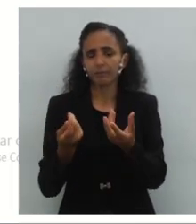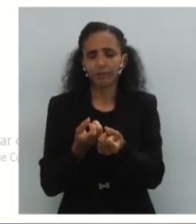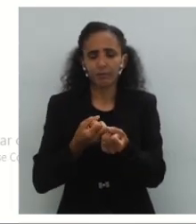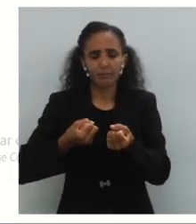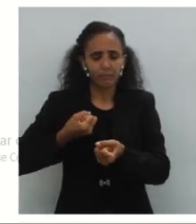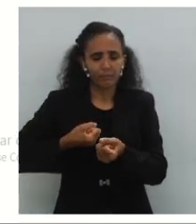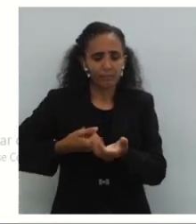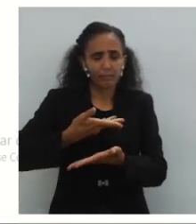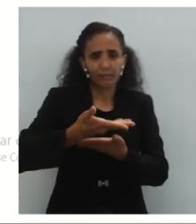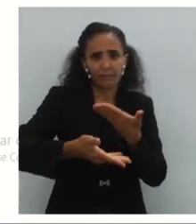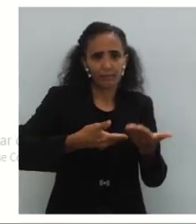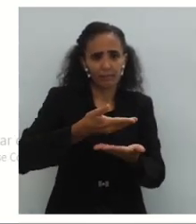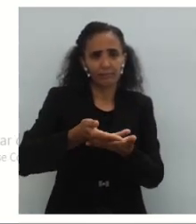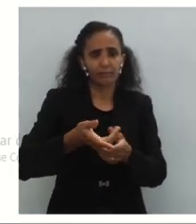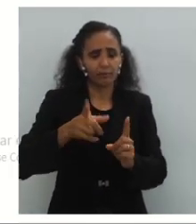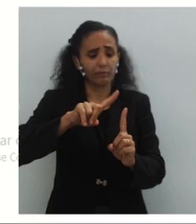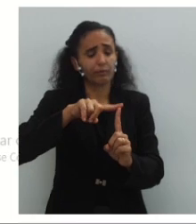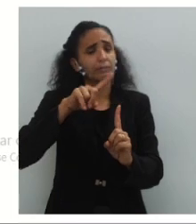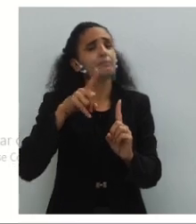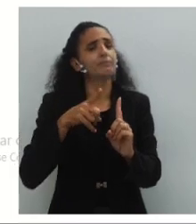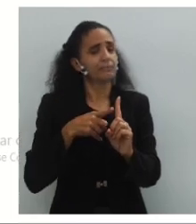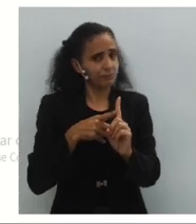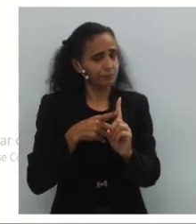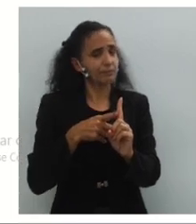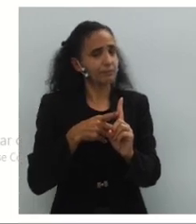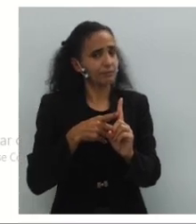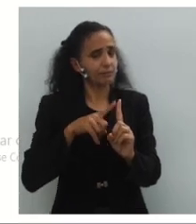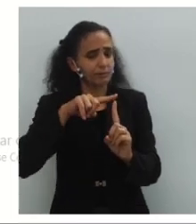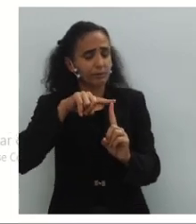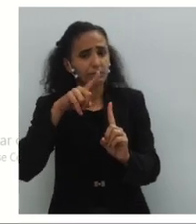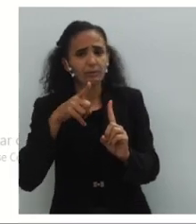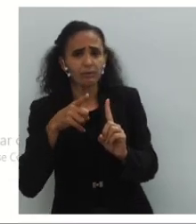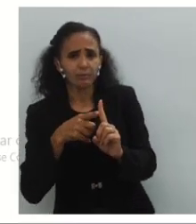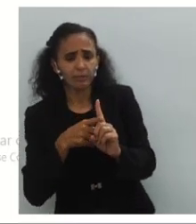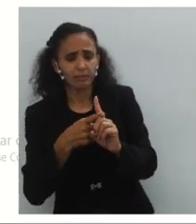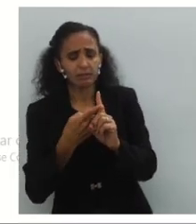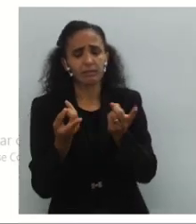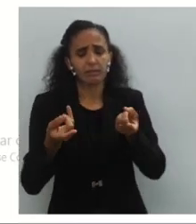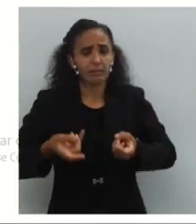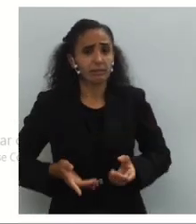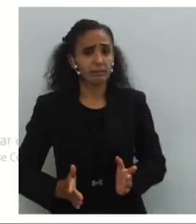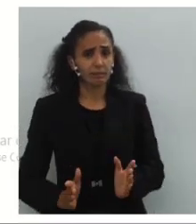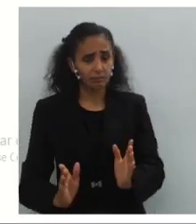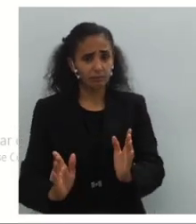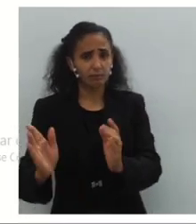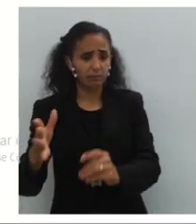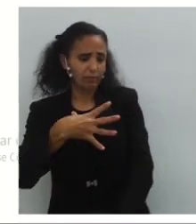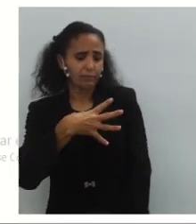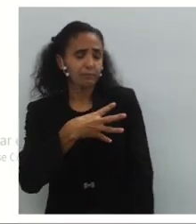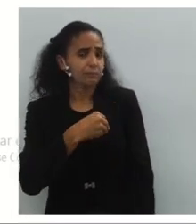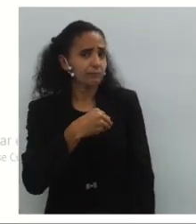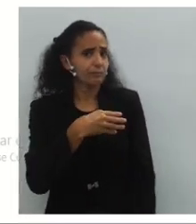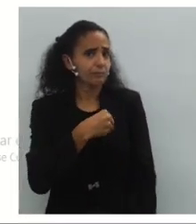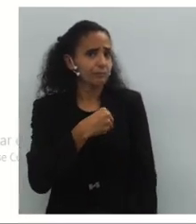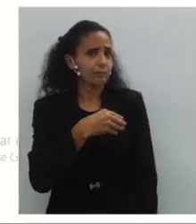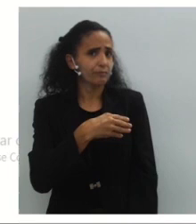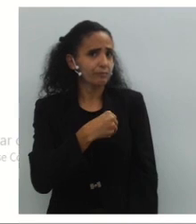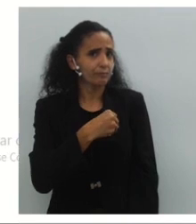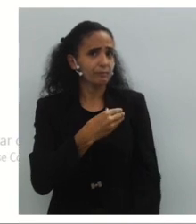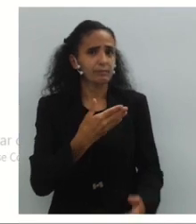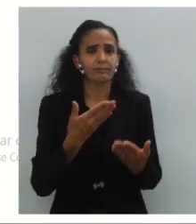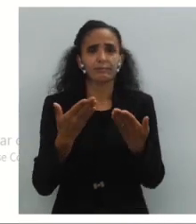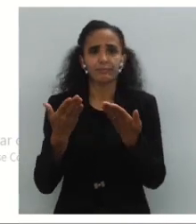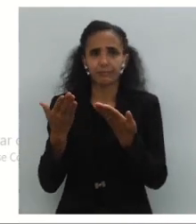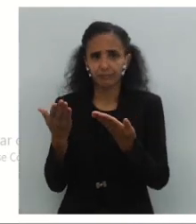outra forma de transmissão é durante a gestação, ou parto, ou durante